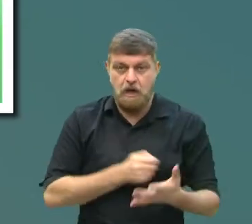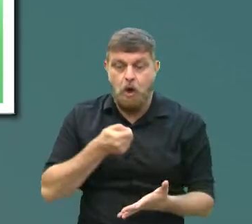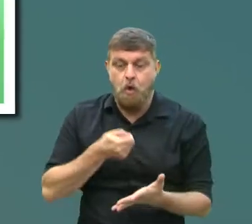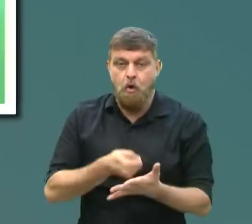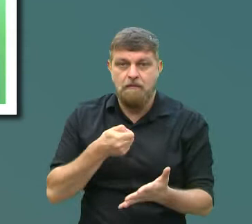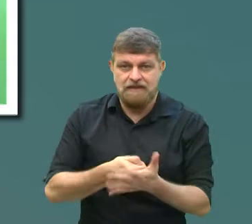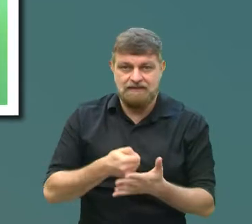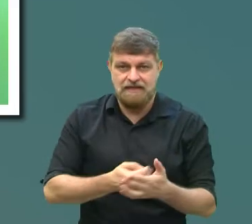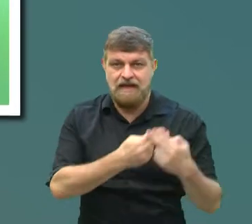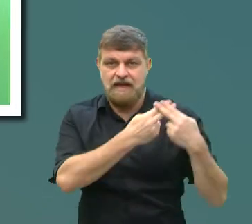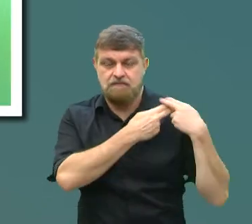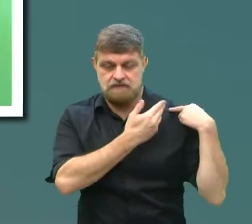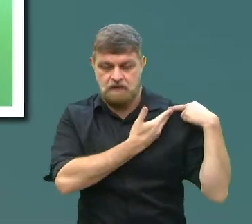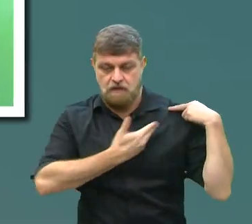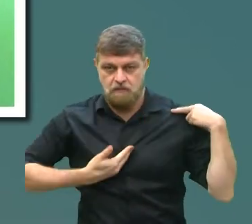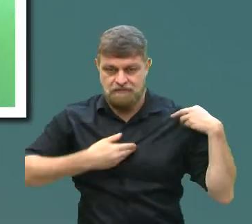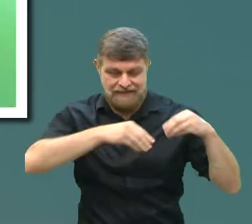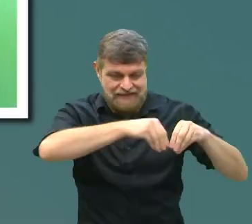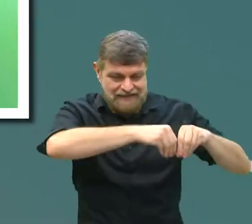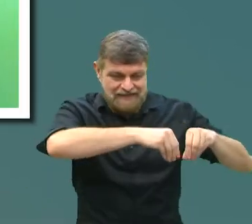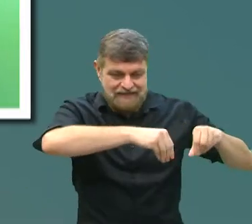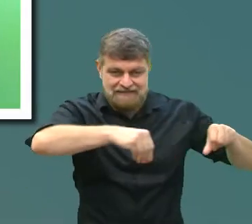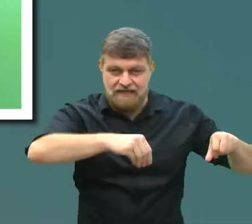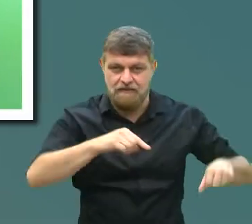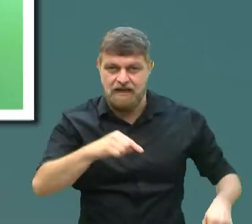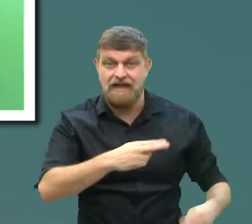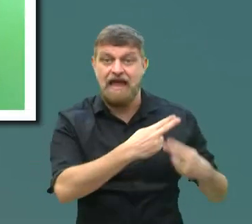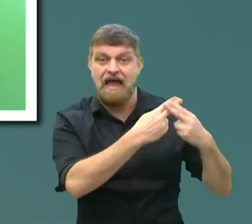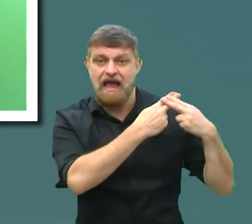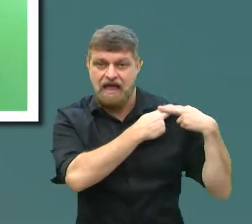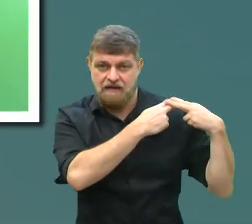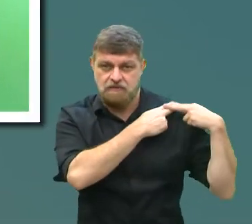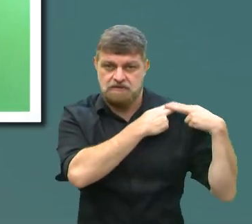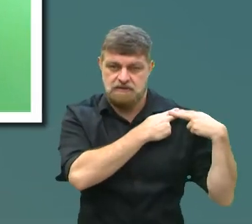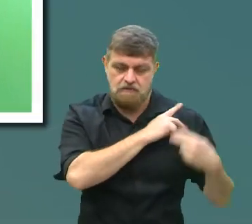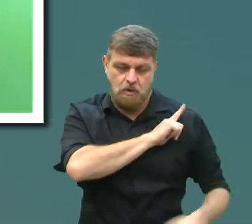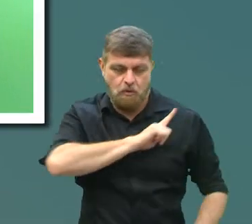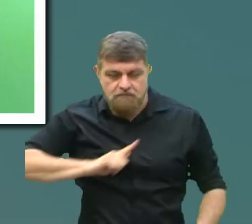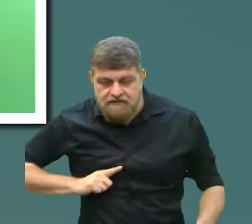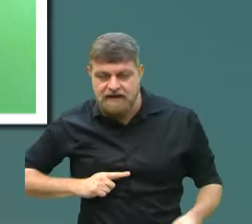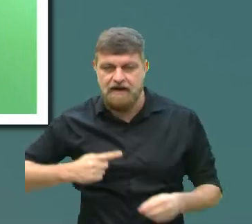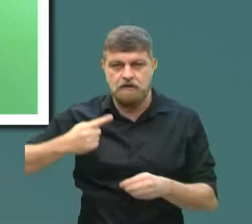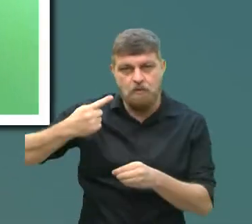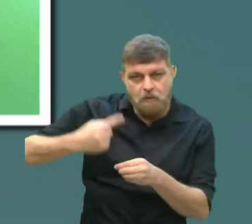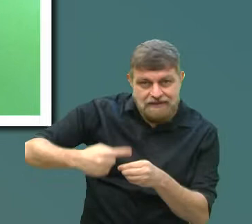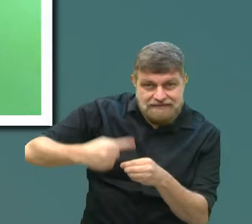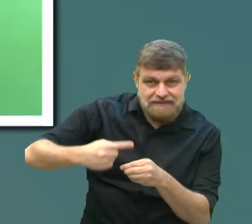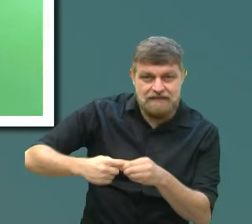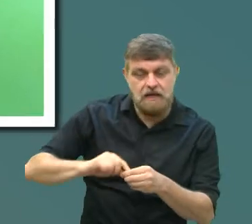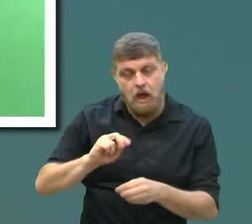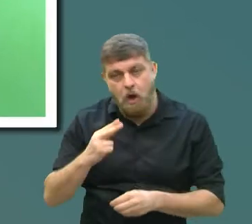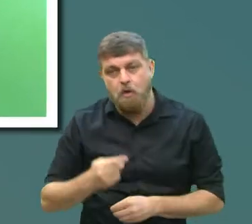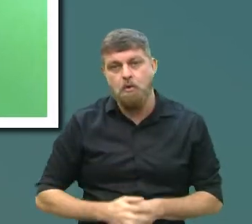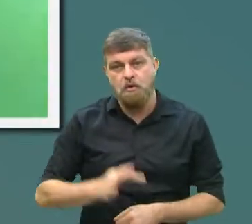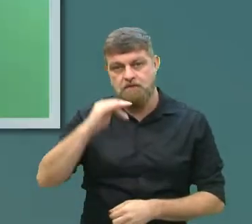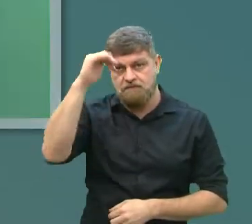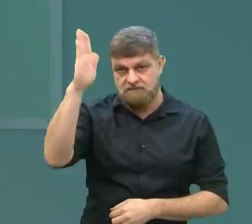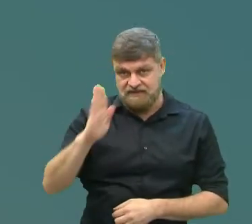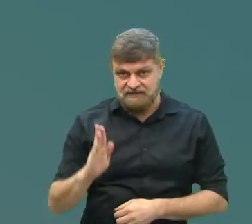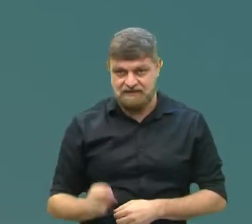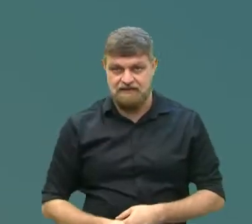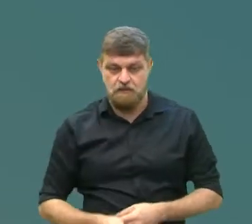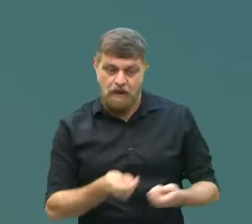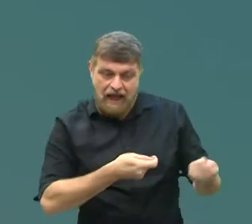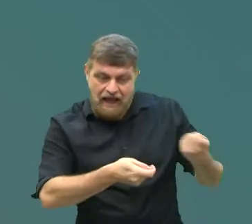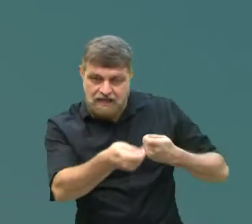de domínio público. As terras pertencem ao ente ao qual compete a gestão dessas áreas.